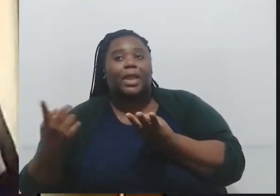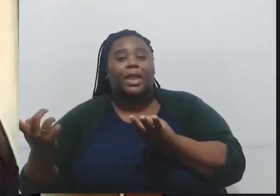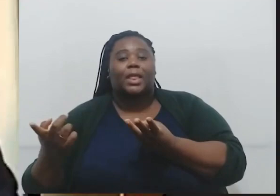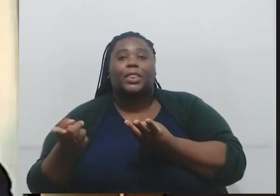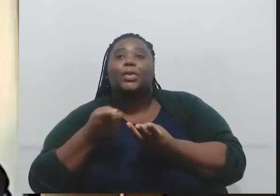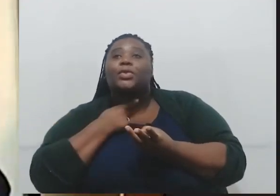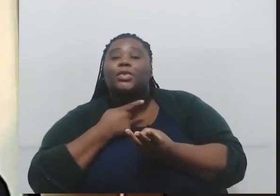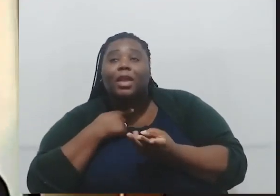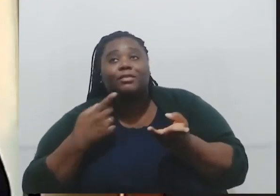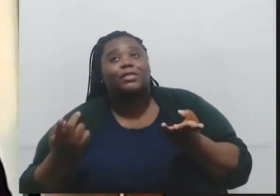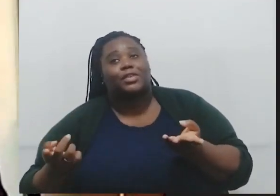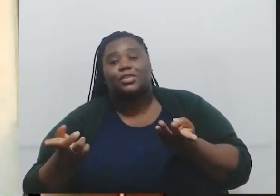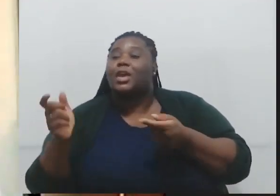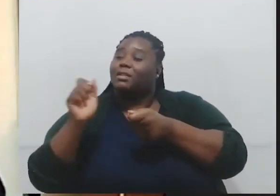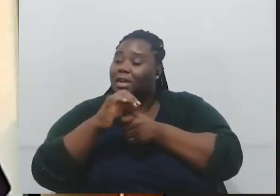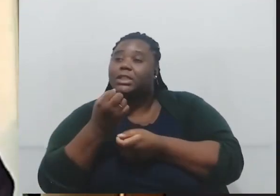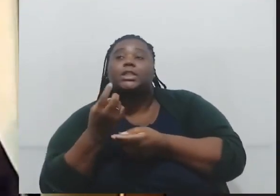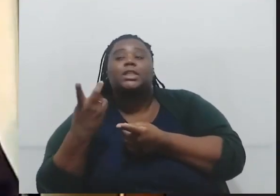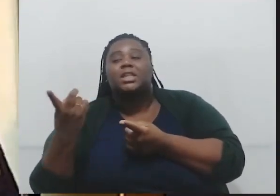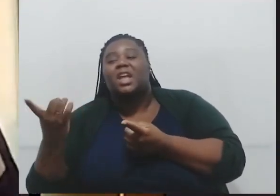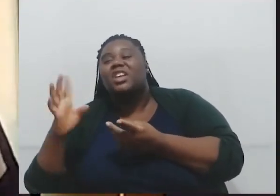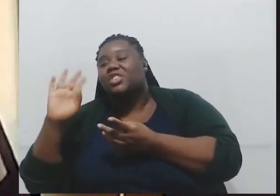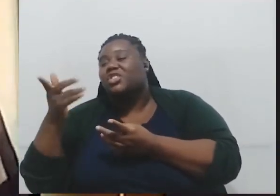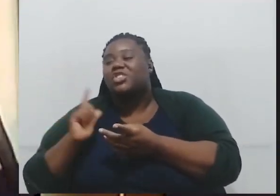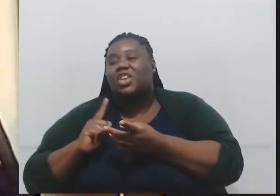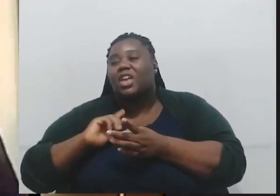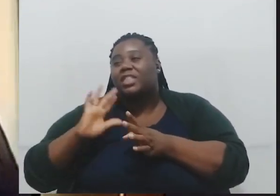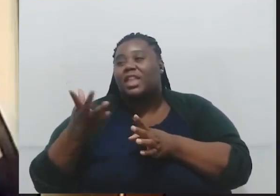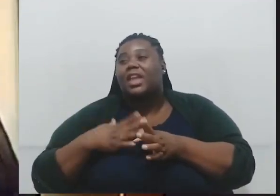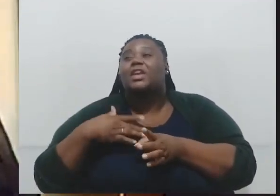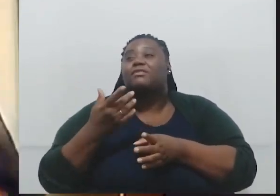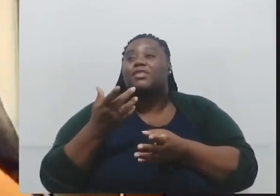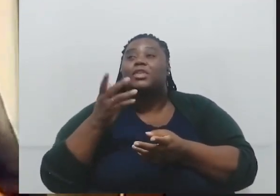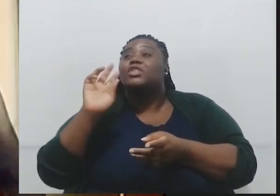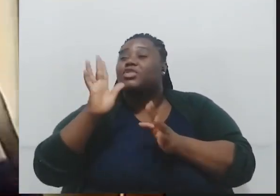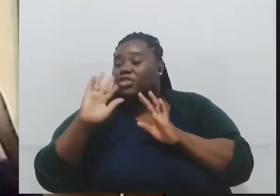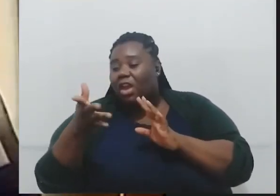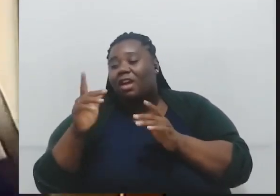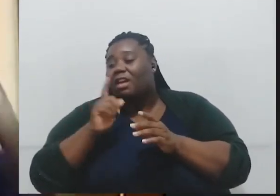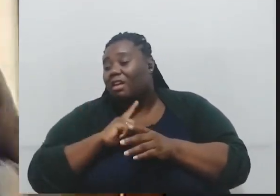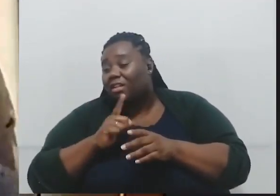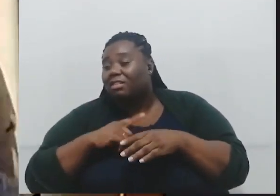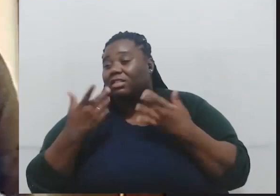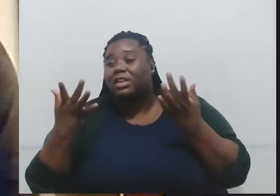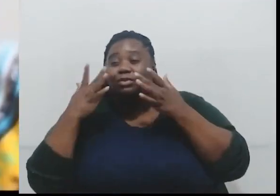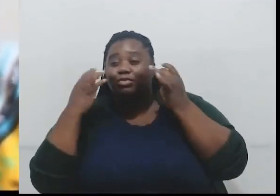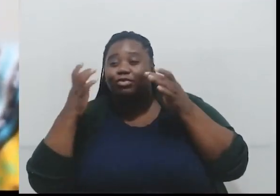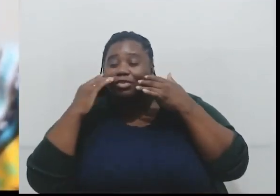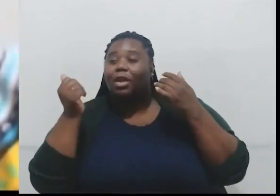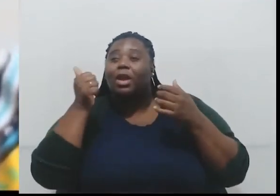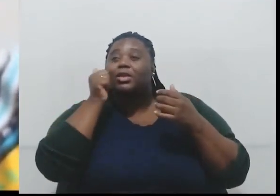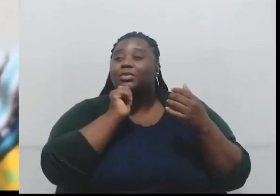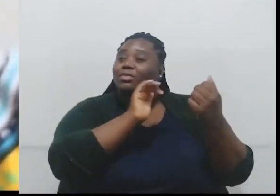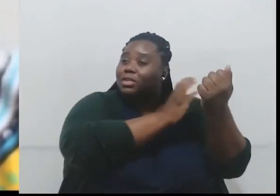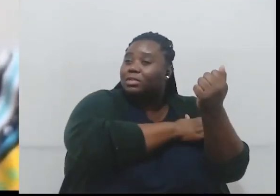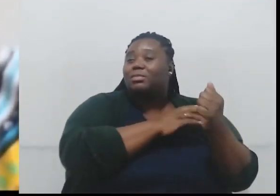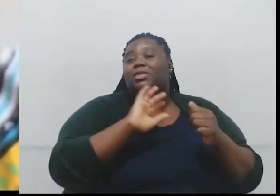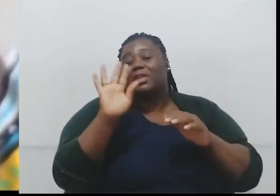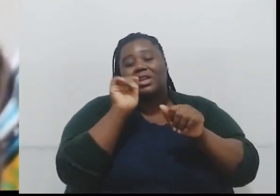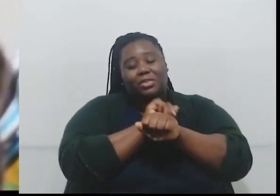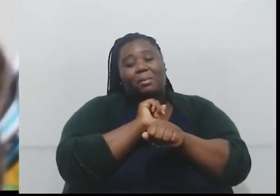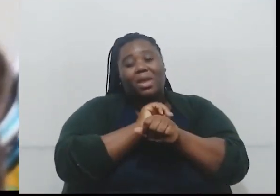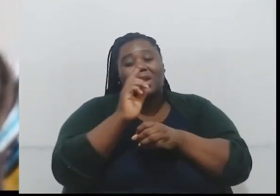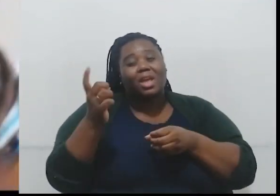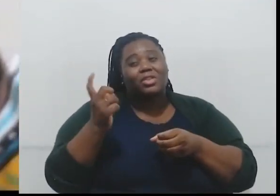uma peça feminista esse ano, sabe? Então não posso ter agora, tem que dar um tempo para ter de novo. Sim. Eu acho que